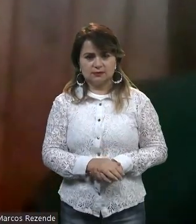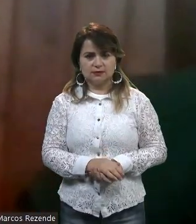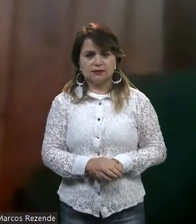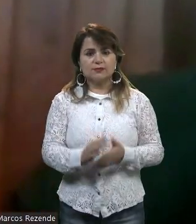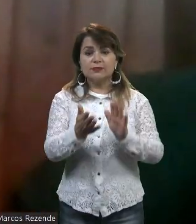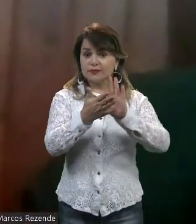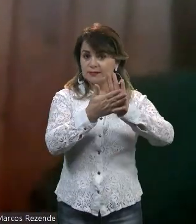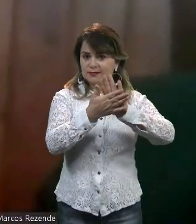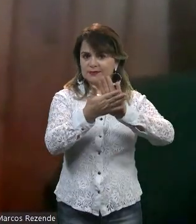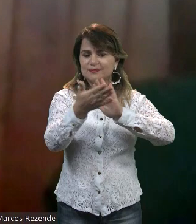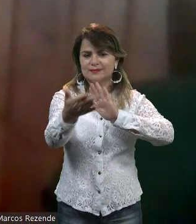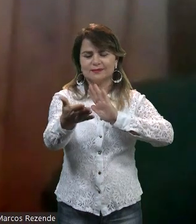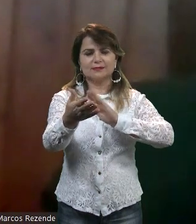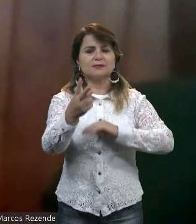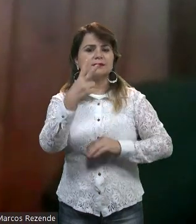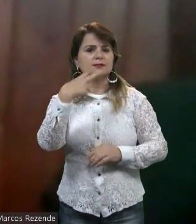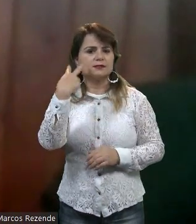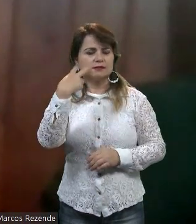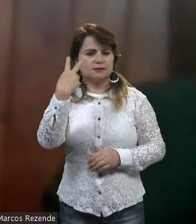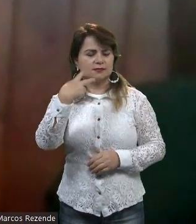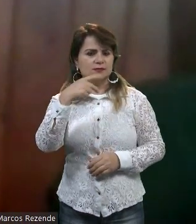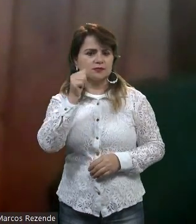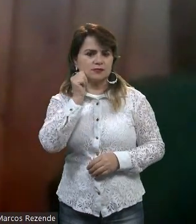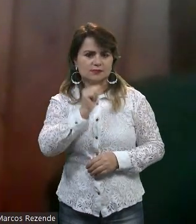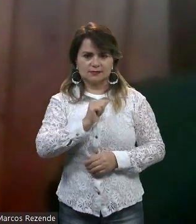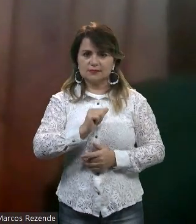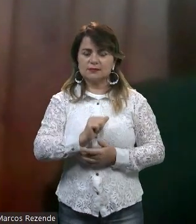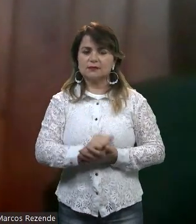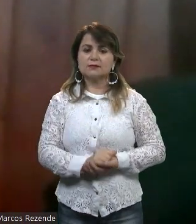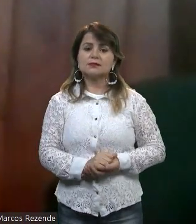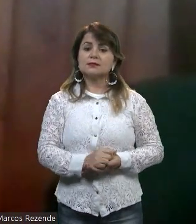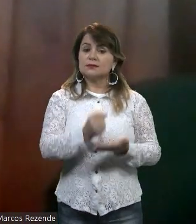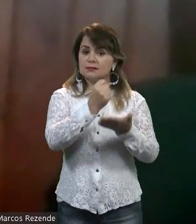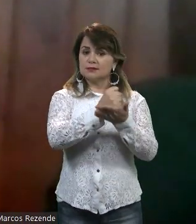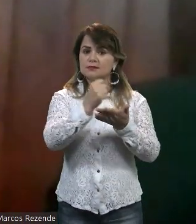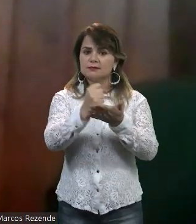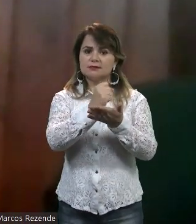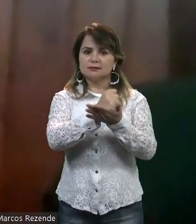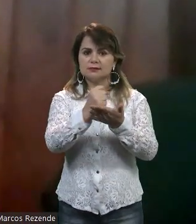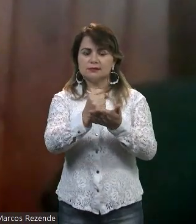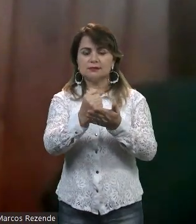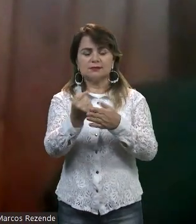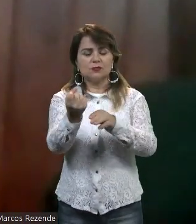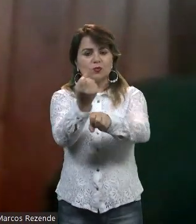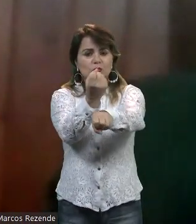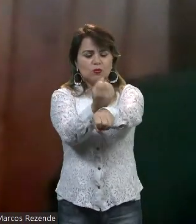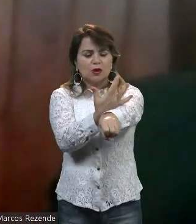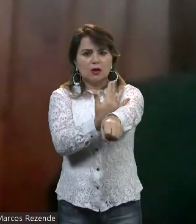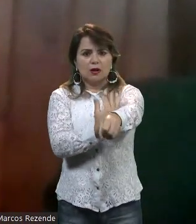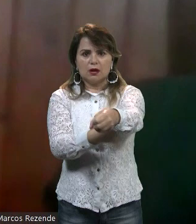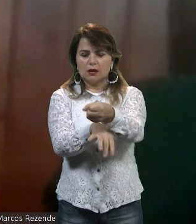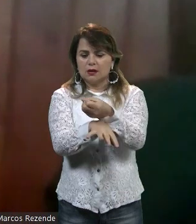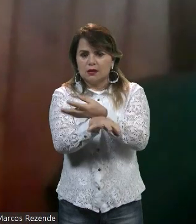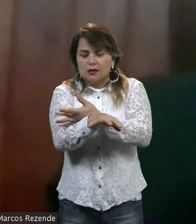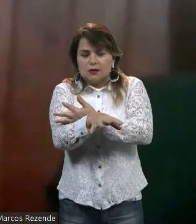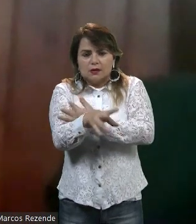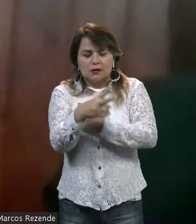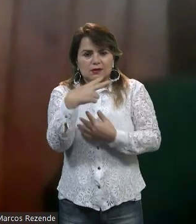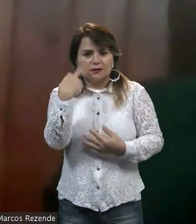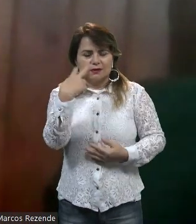de parabenizar a vereadora professora Daniela, registrar aqui a emoção da